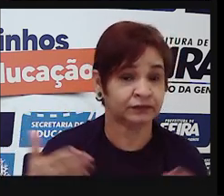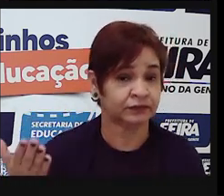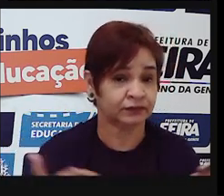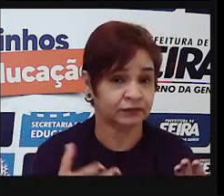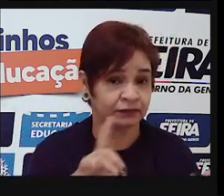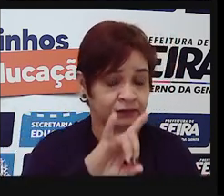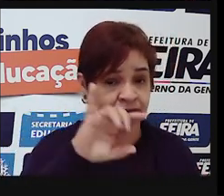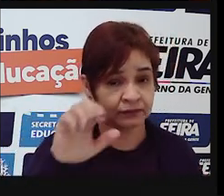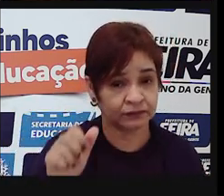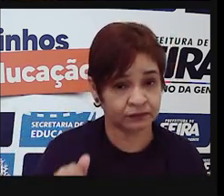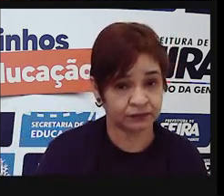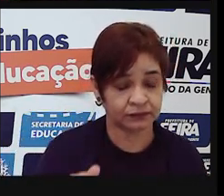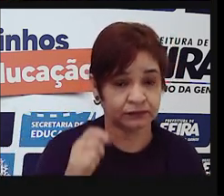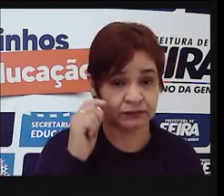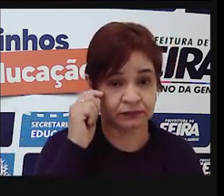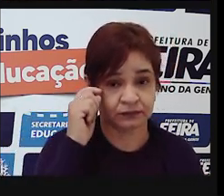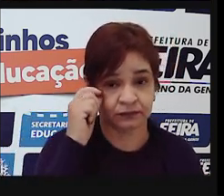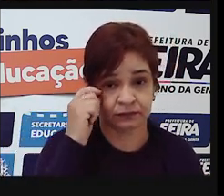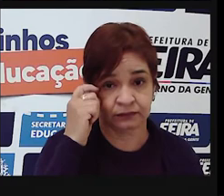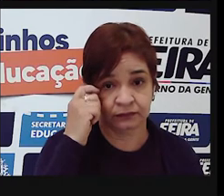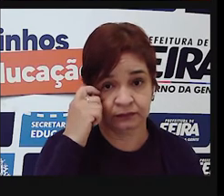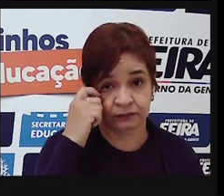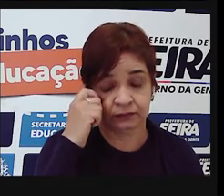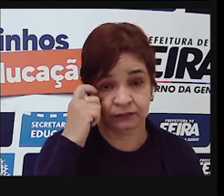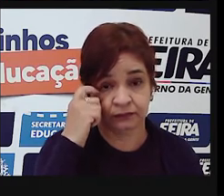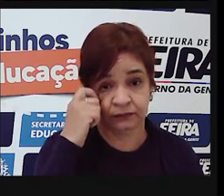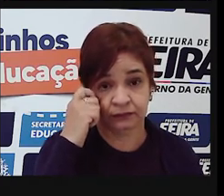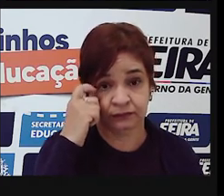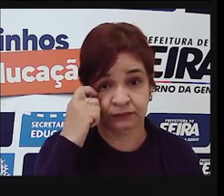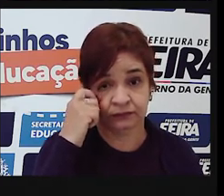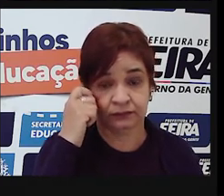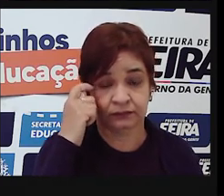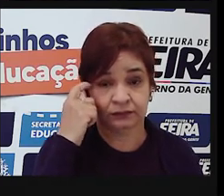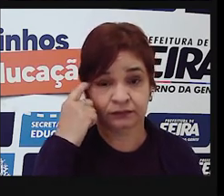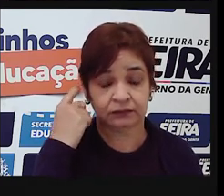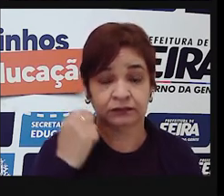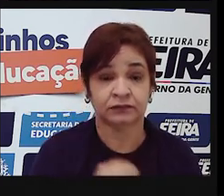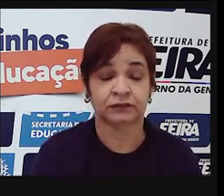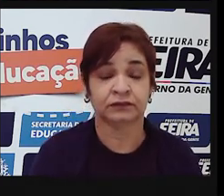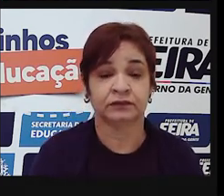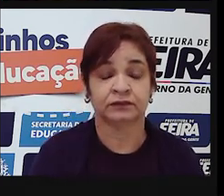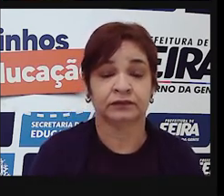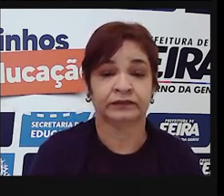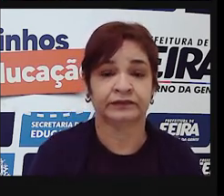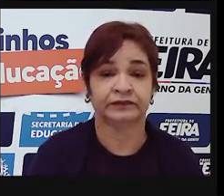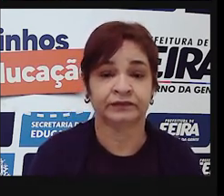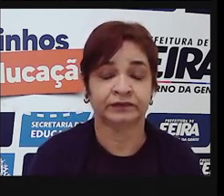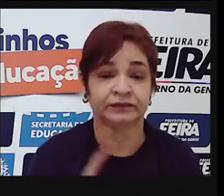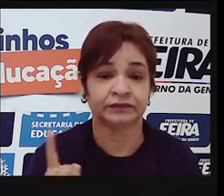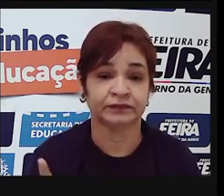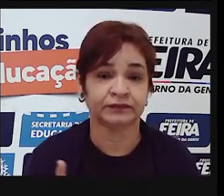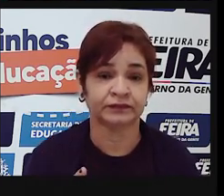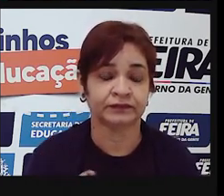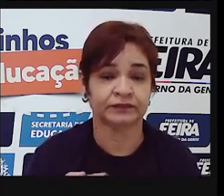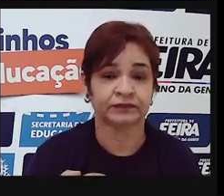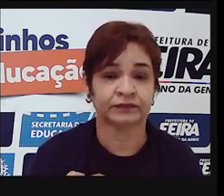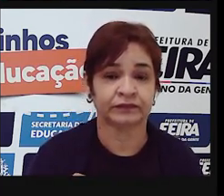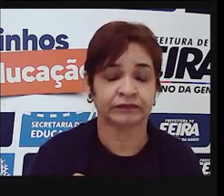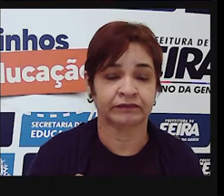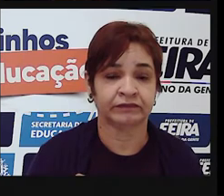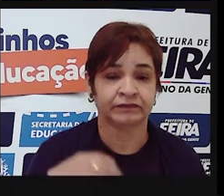exemplo, existe o K-pop, que surgiu na Coreia. É, aqui na Bahia existe o